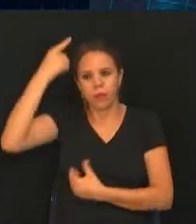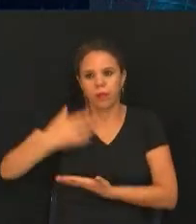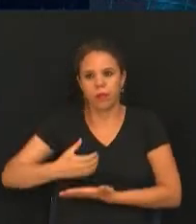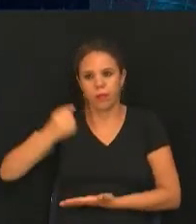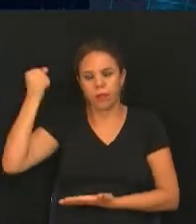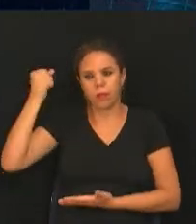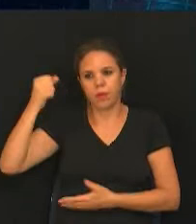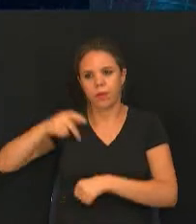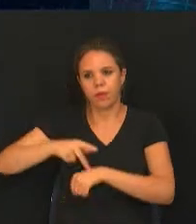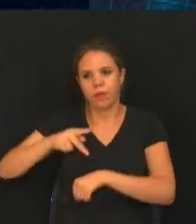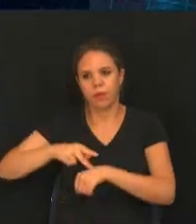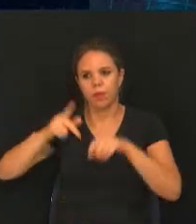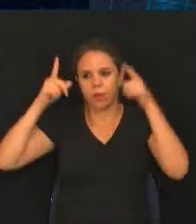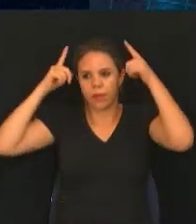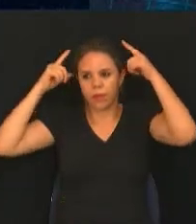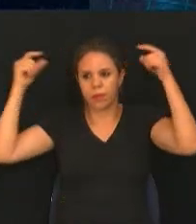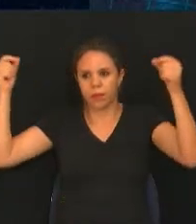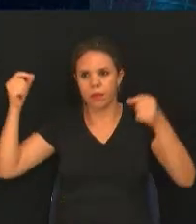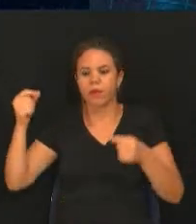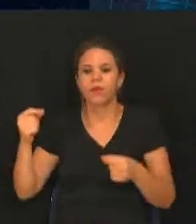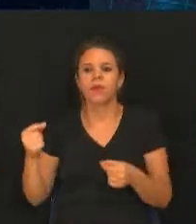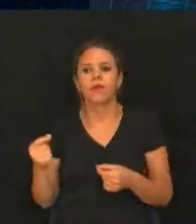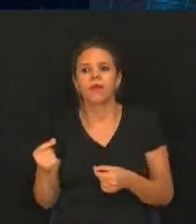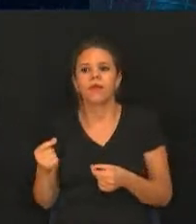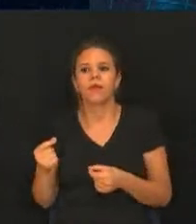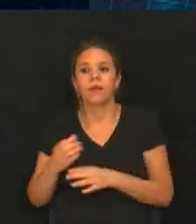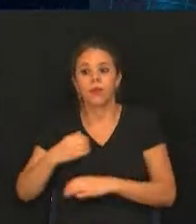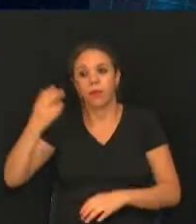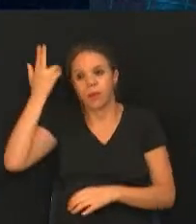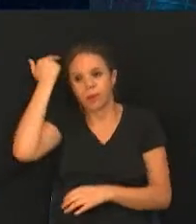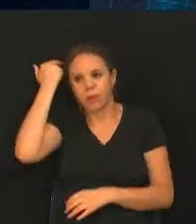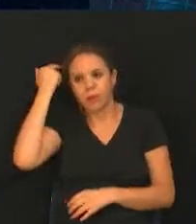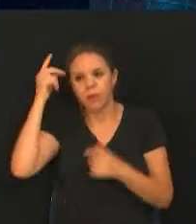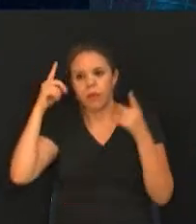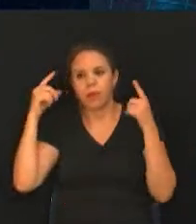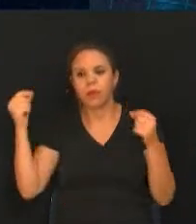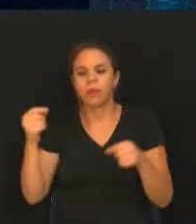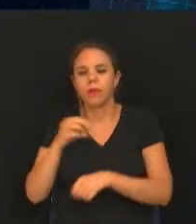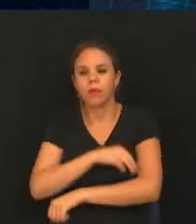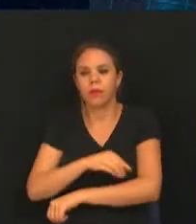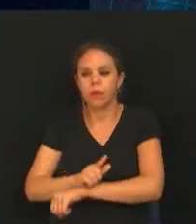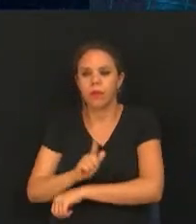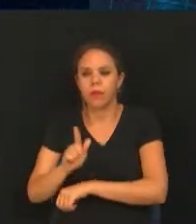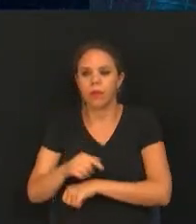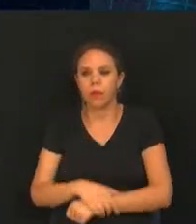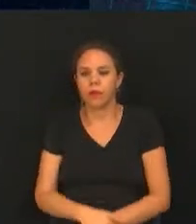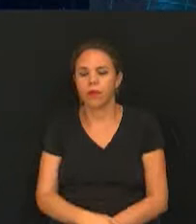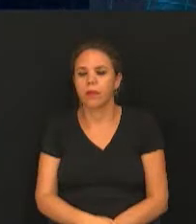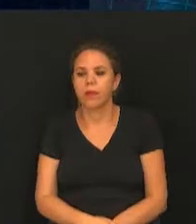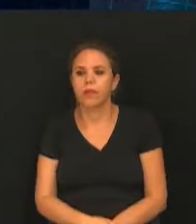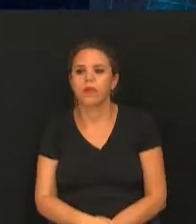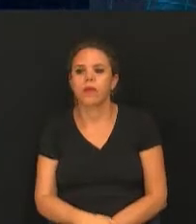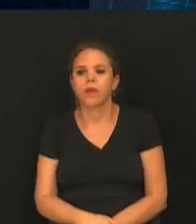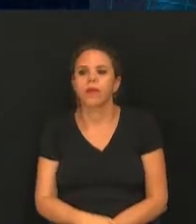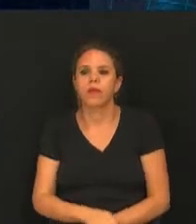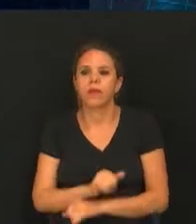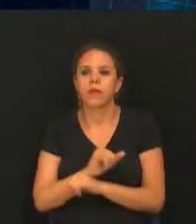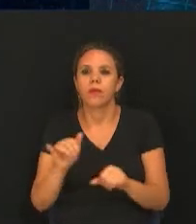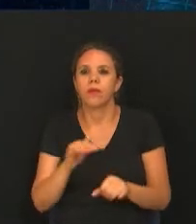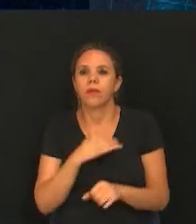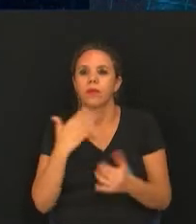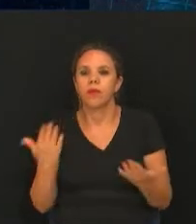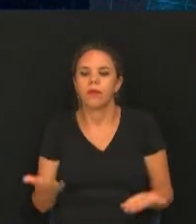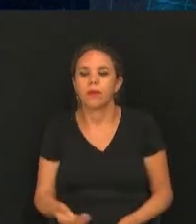Montemor, Santo Antônio de Posse, Pedreira, Engenheiro Coelho, Olambra e Morungaba. Vamos falar dos óbitos aqui na